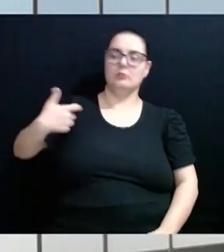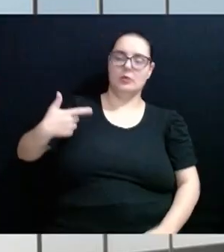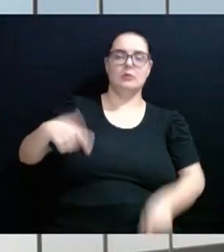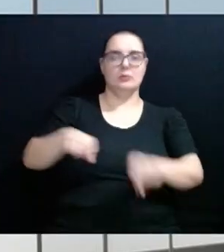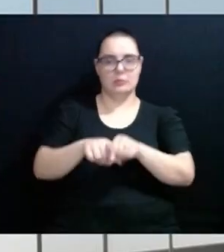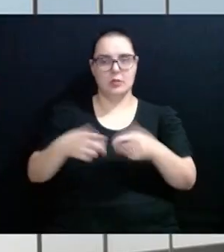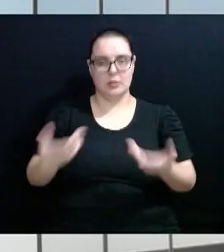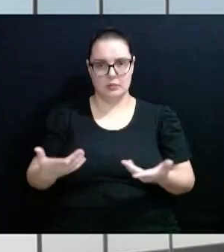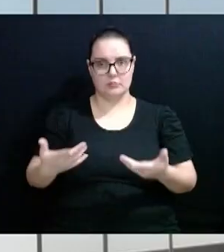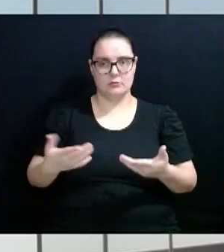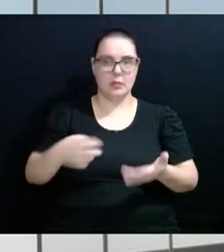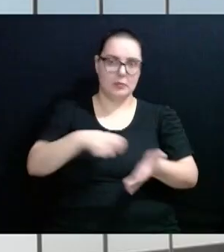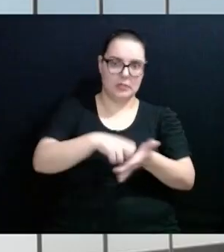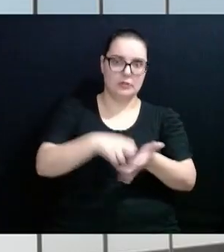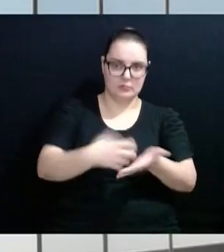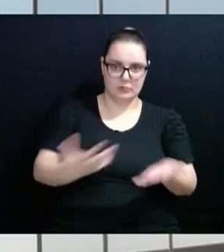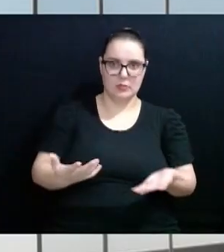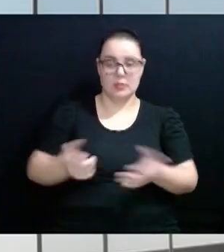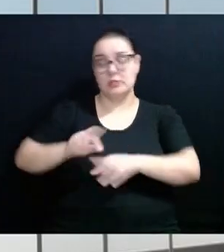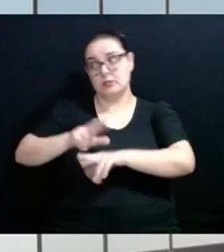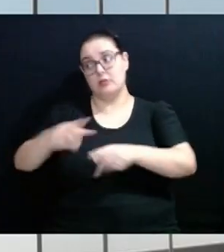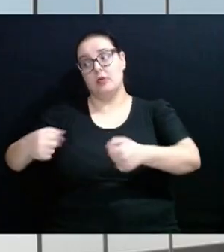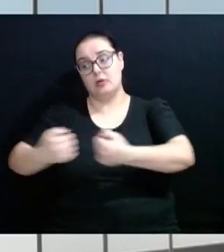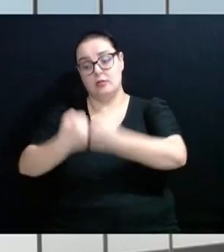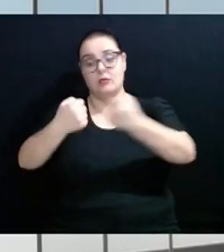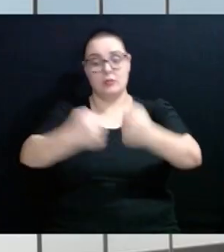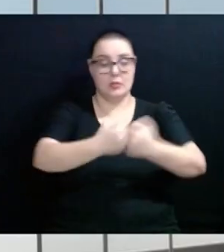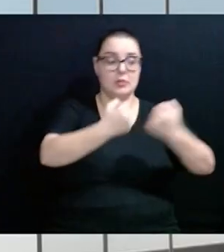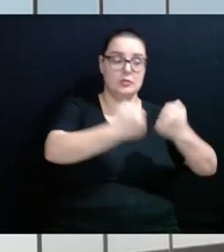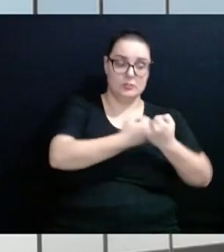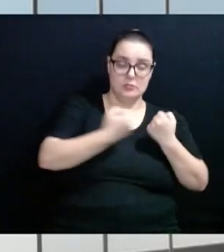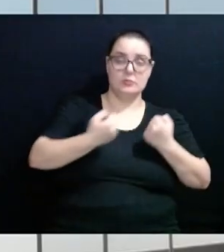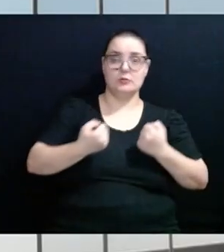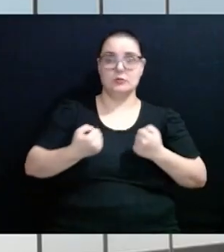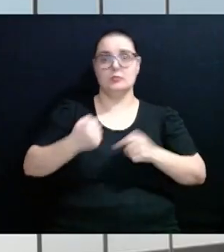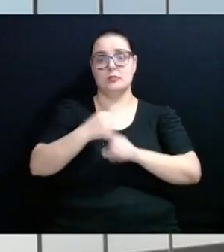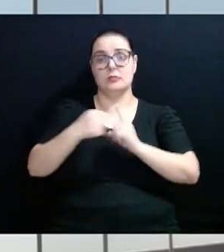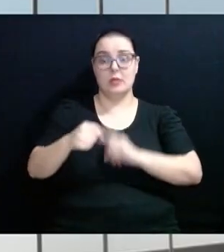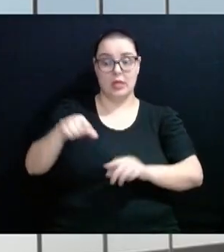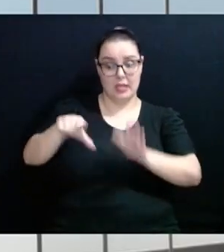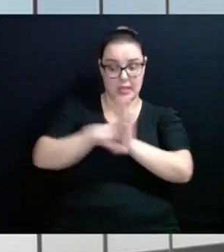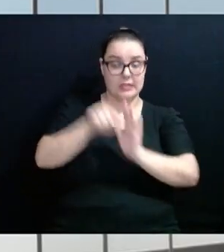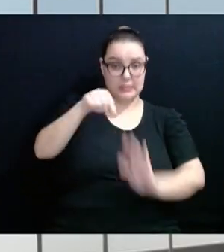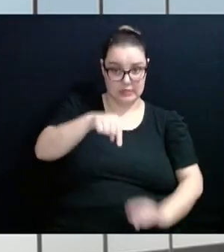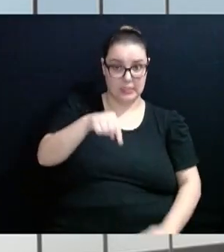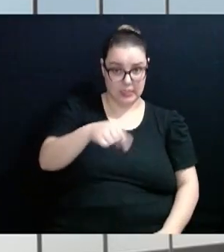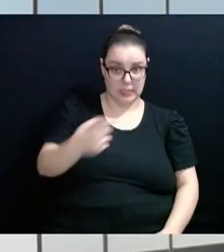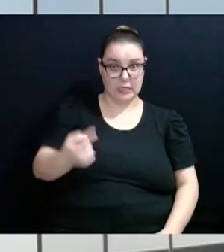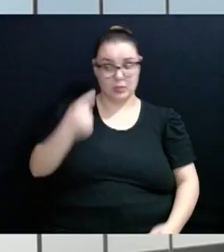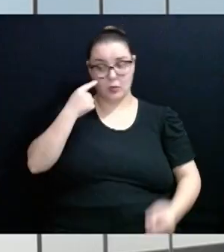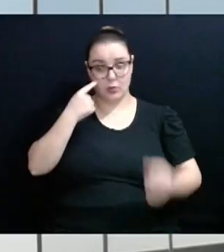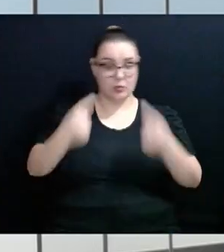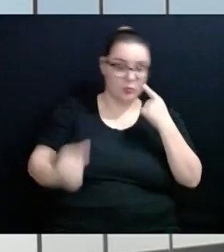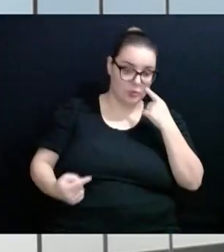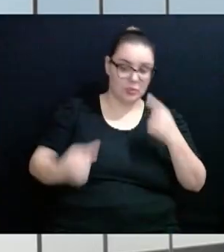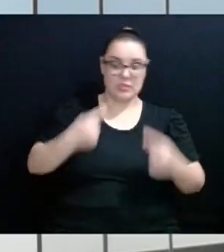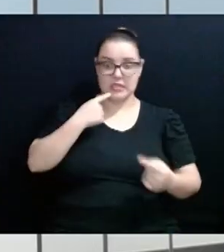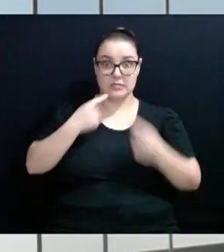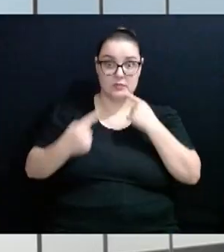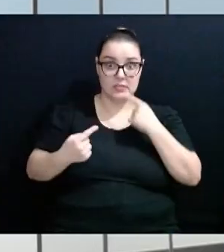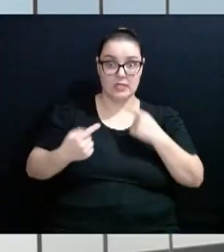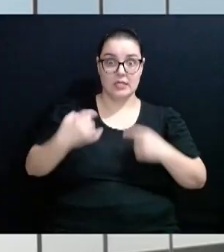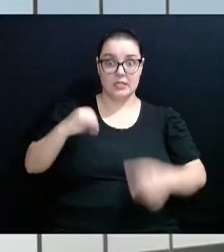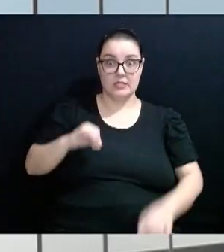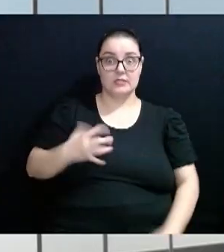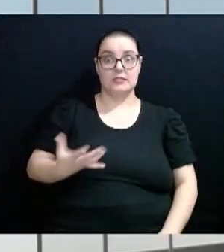muito conflito social, né, a lei de Talião vinha tentar disciplinar, né, as